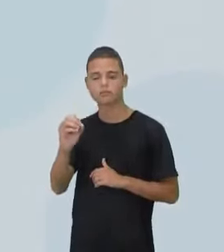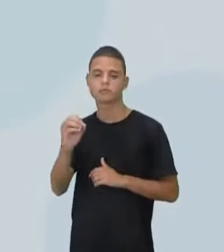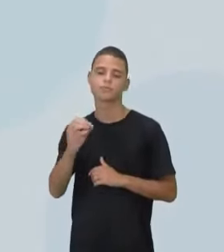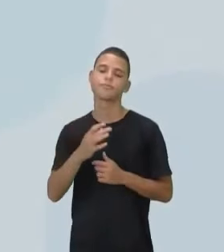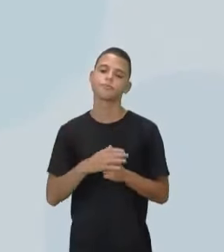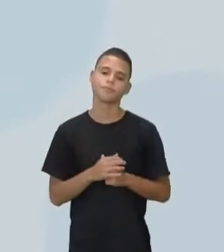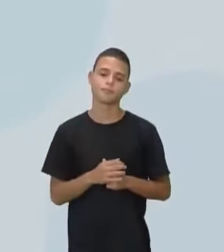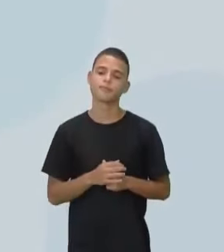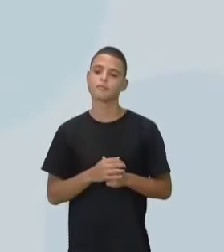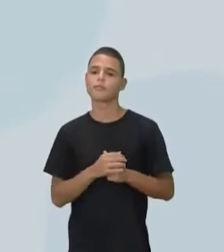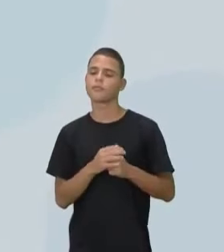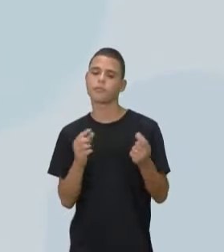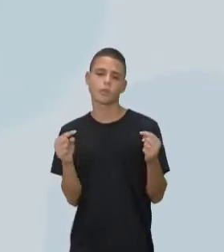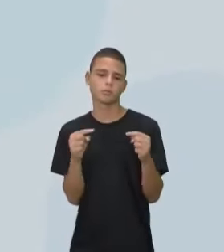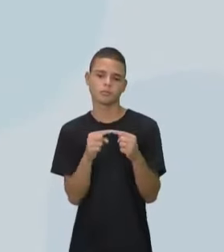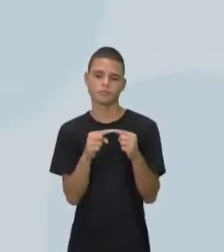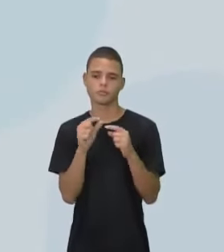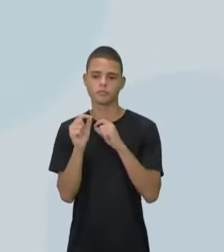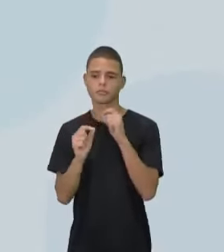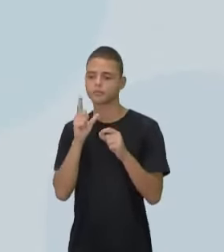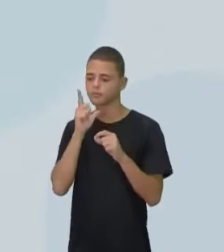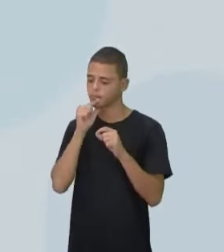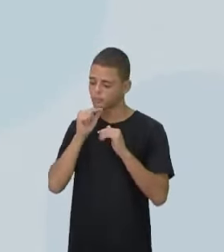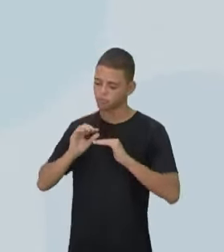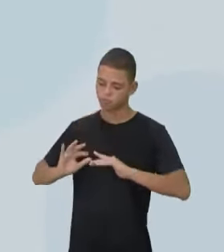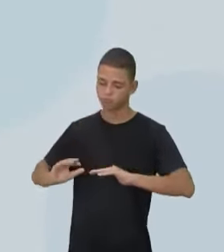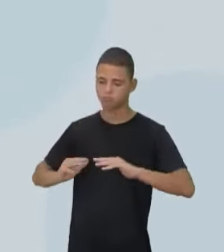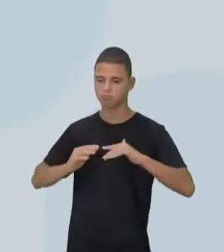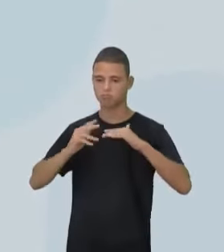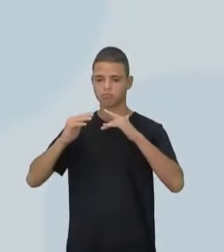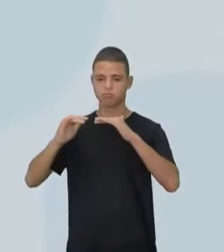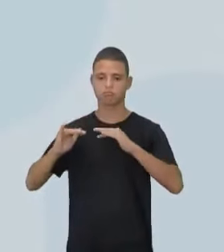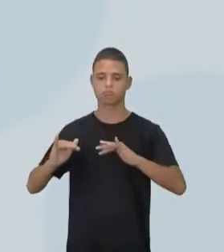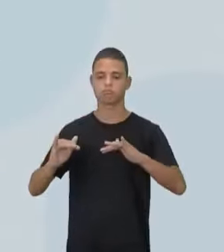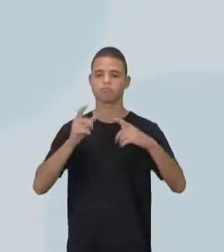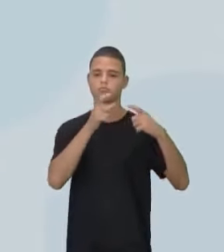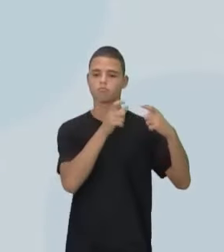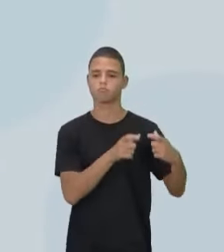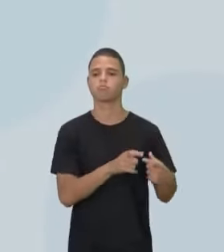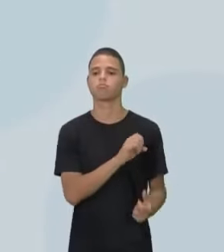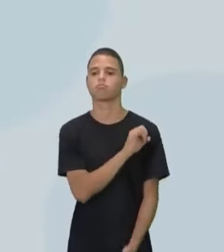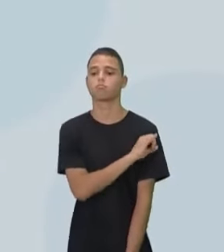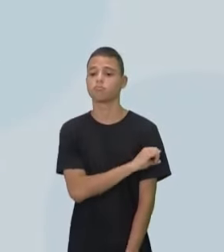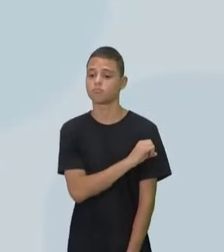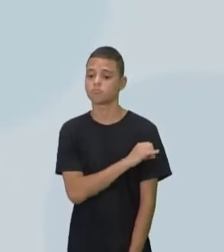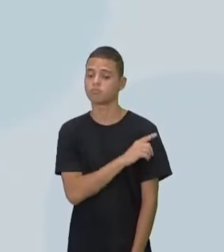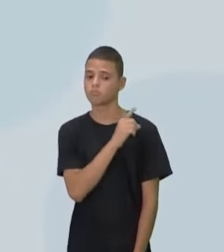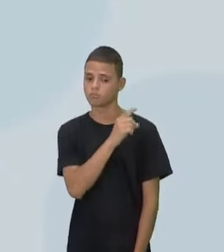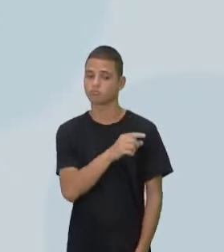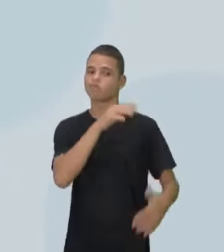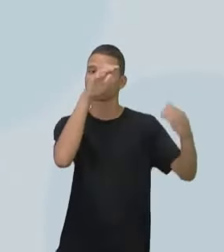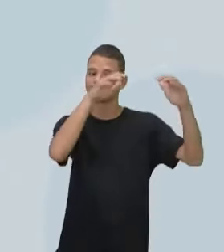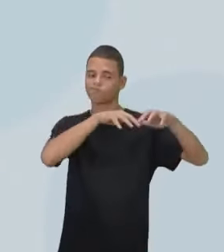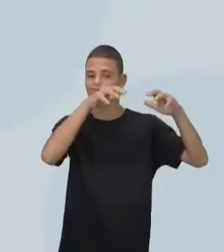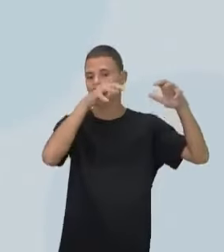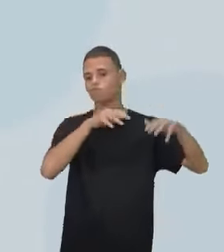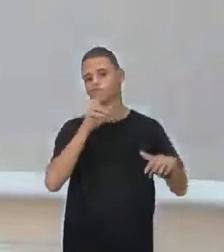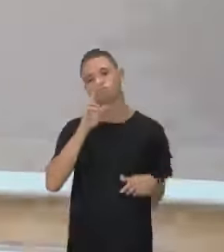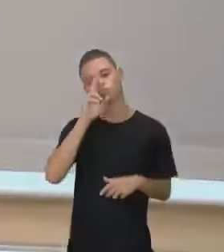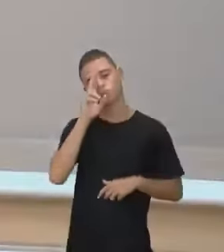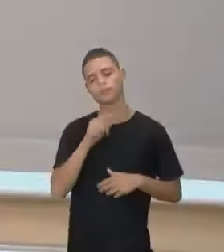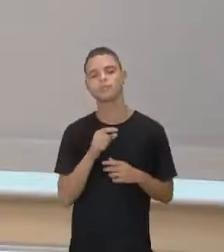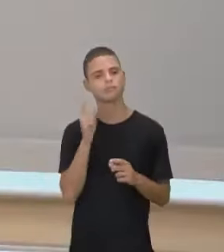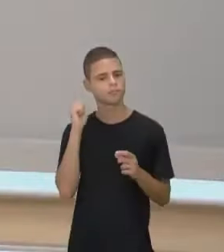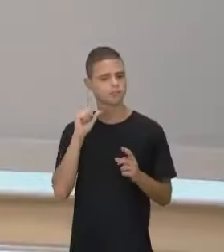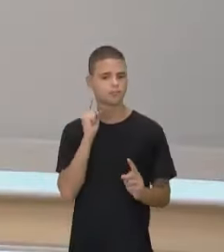sobre os alagamentos que ocorreram no Rio de Janeiro, relacionado aí com as chuvas de verão. Então a gente consegue sim, né, encontrar aí